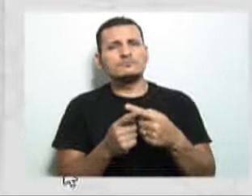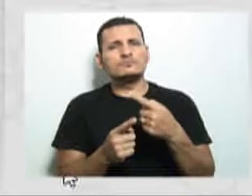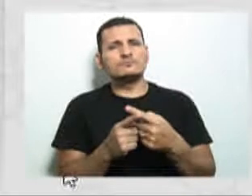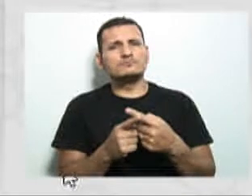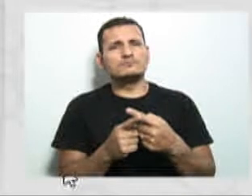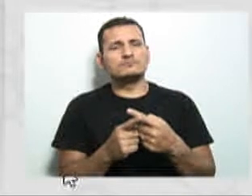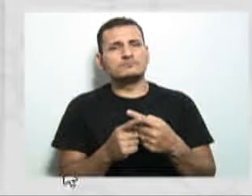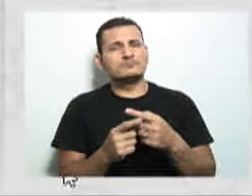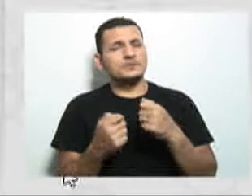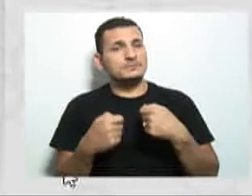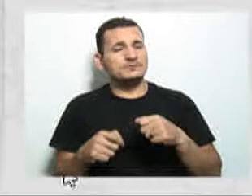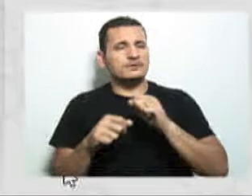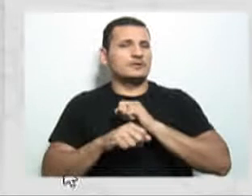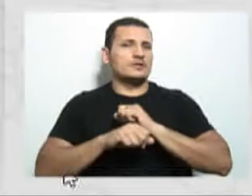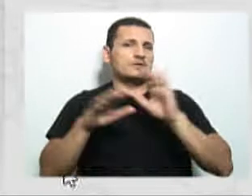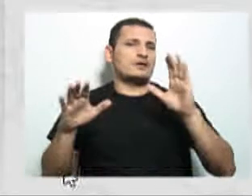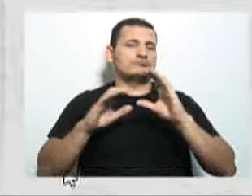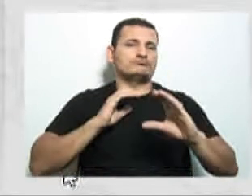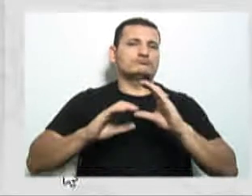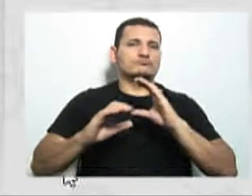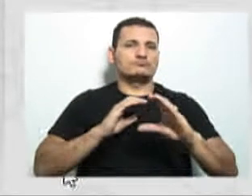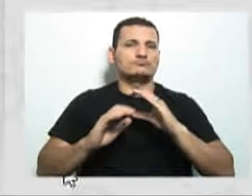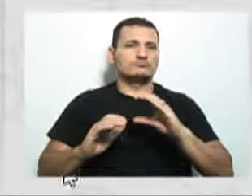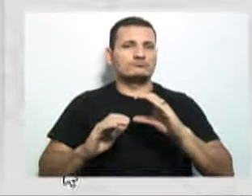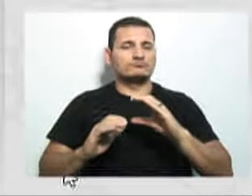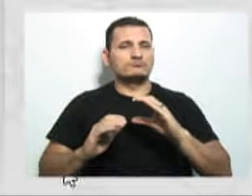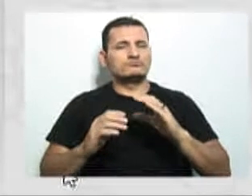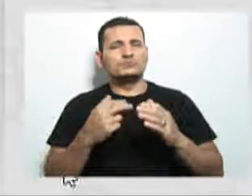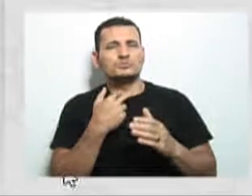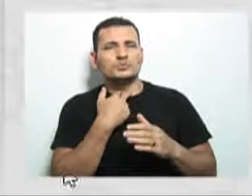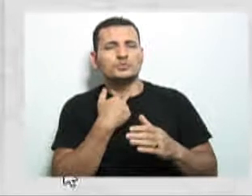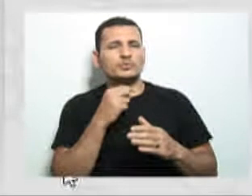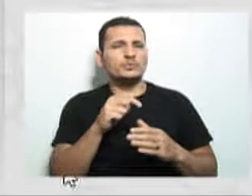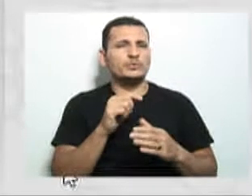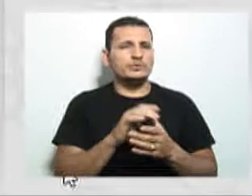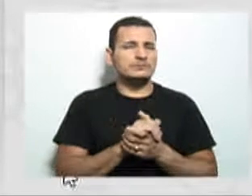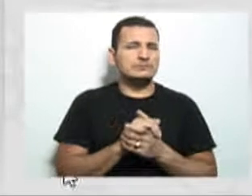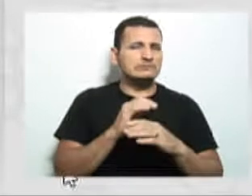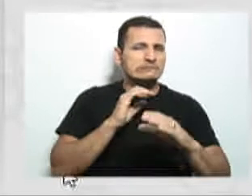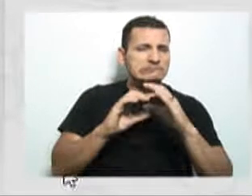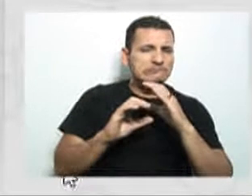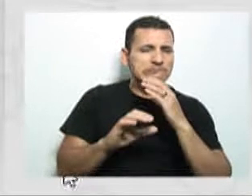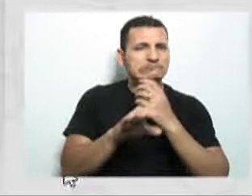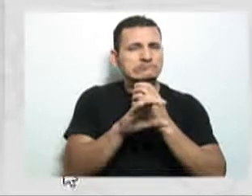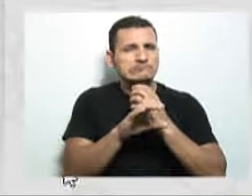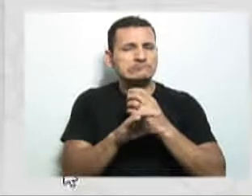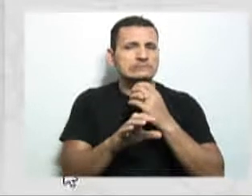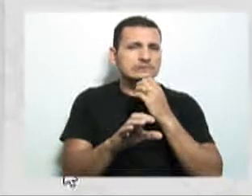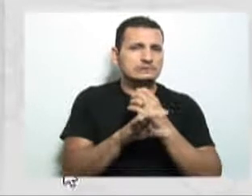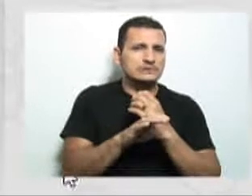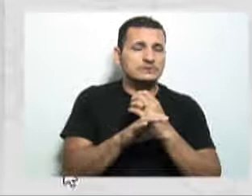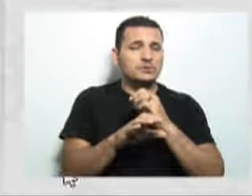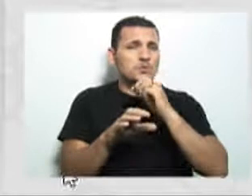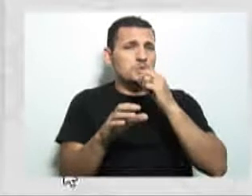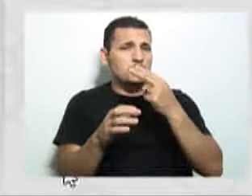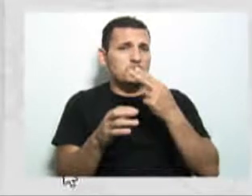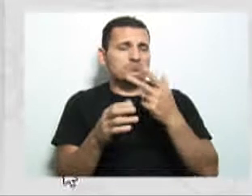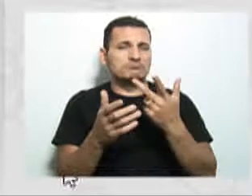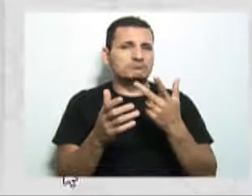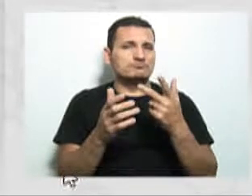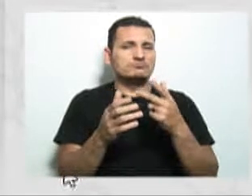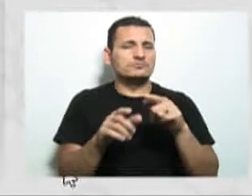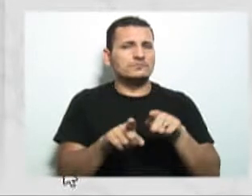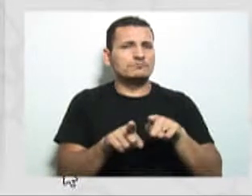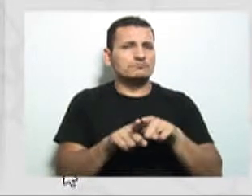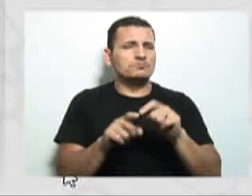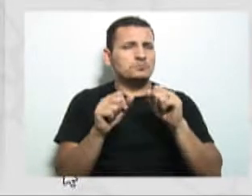Porque tem que ser bem clara essa comunicação. Não podem ficar ali mensagens subliminares ou até mesmo mensagens que podem